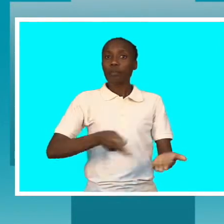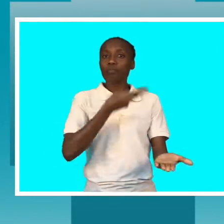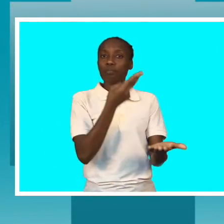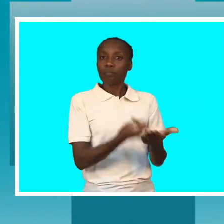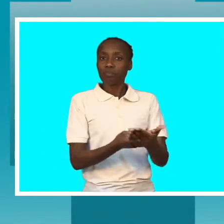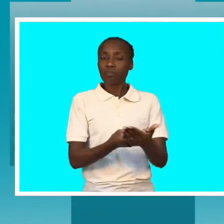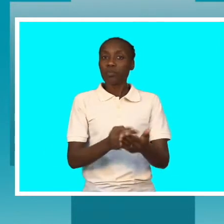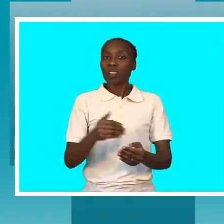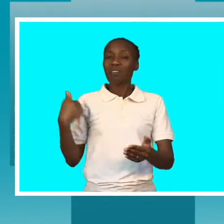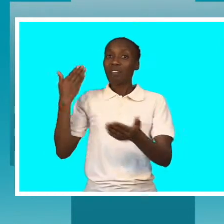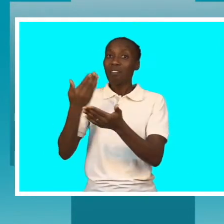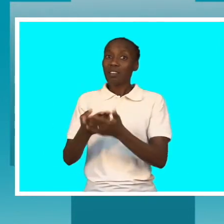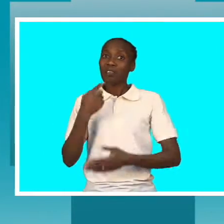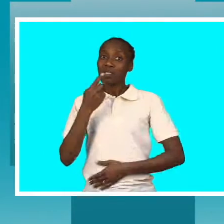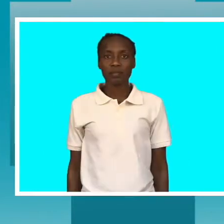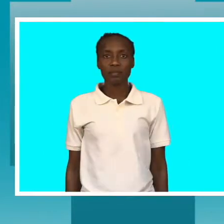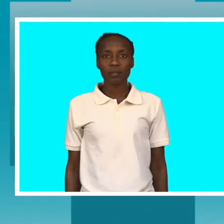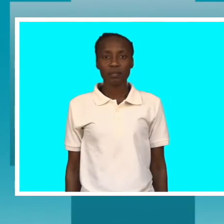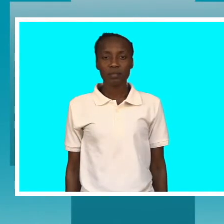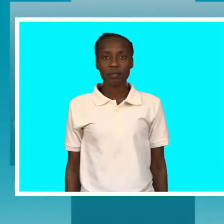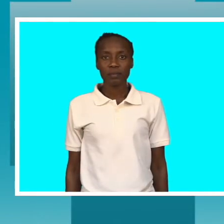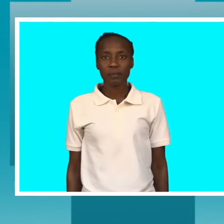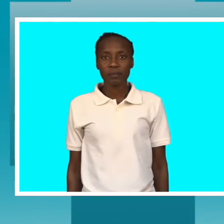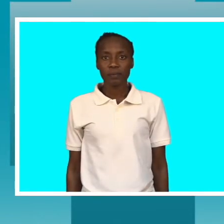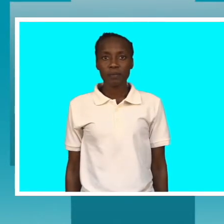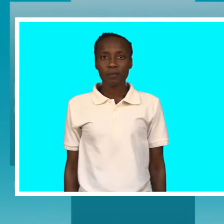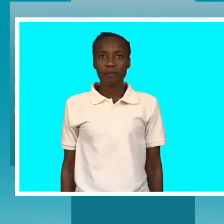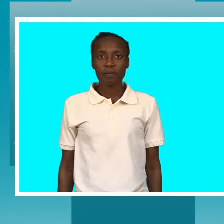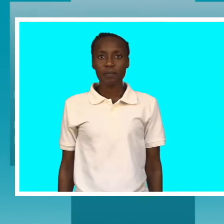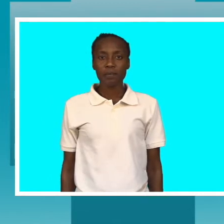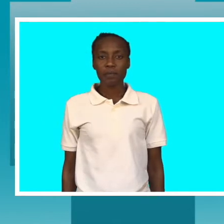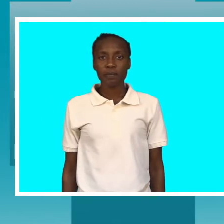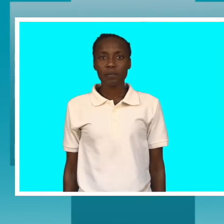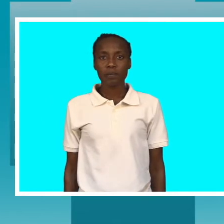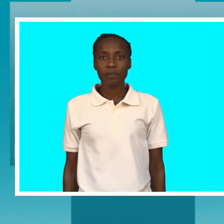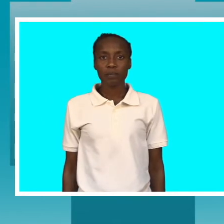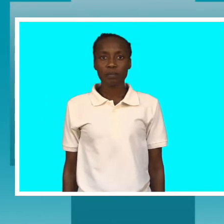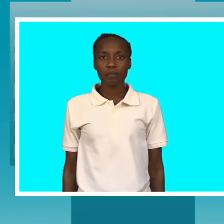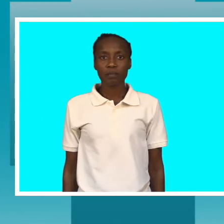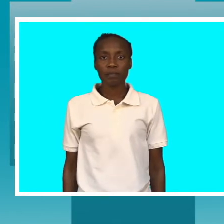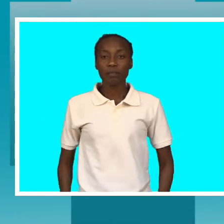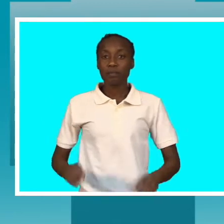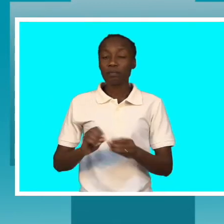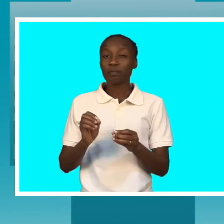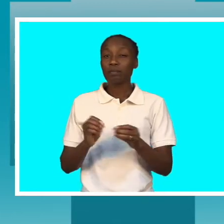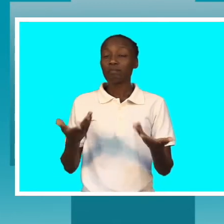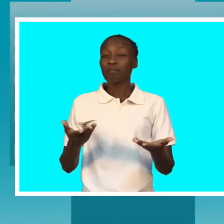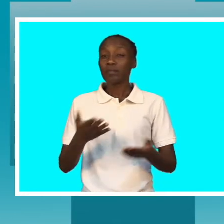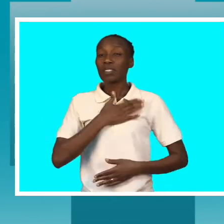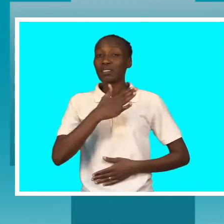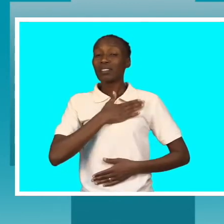vezes devido a este problema. Mas eu parei no hospital e não estou pessoa.